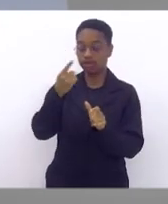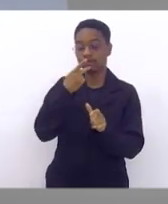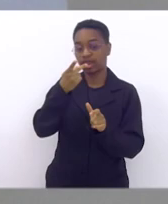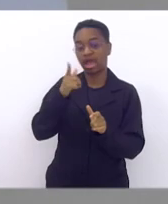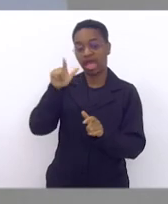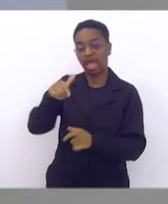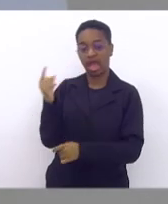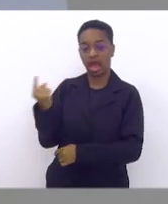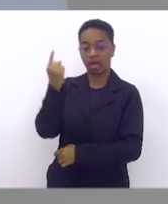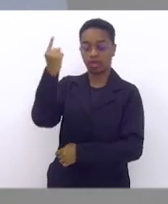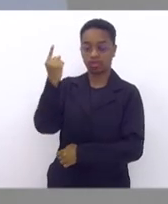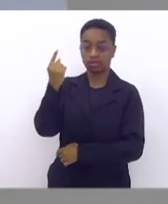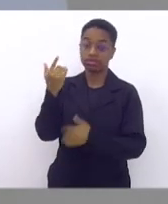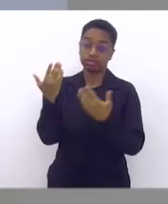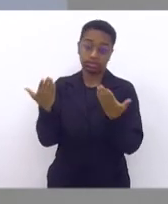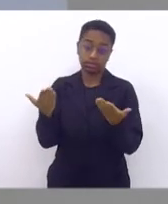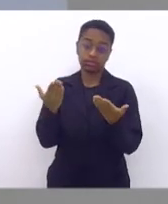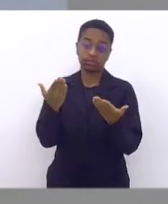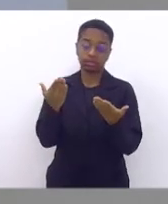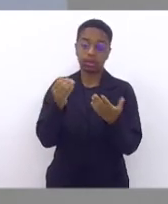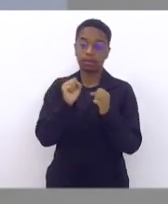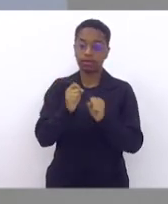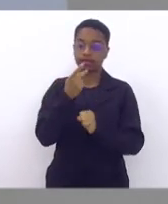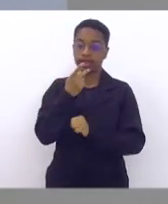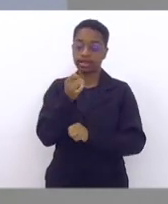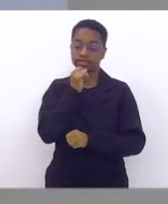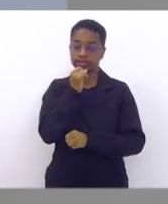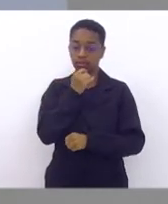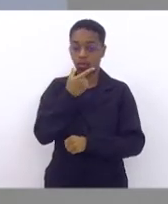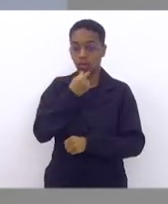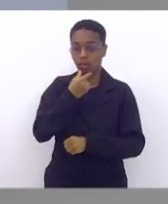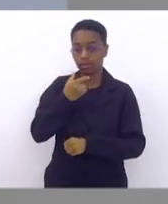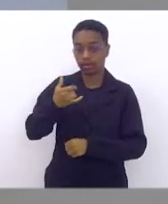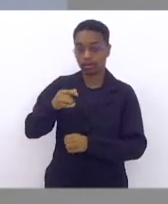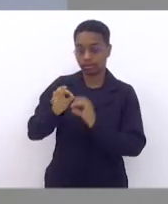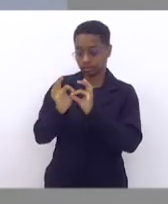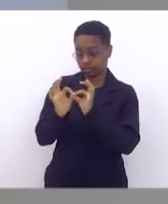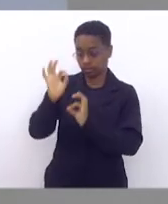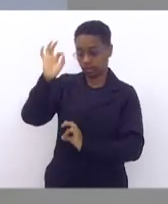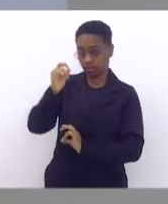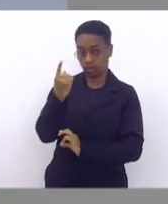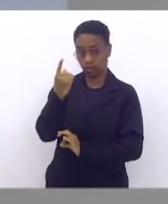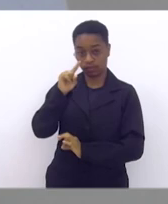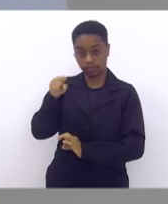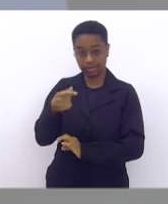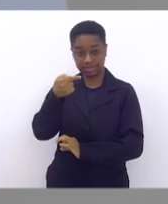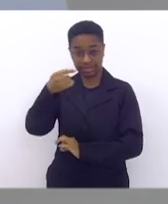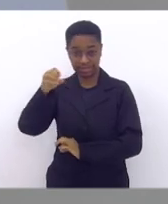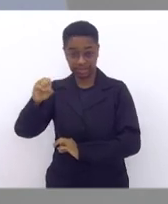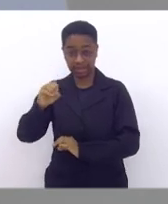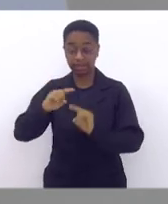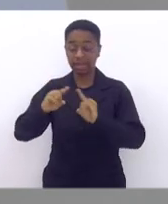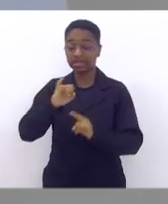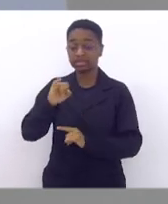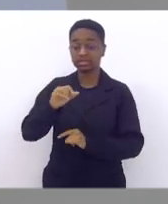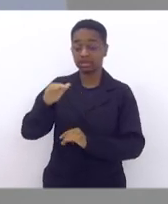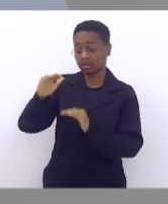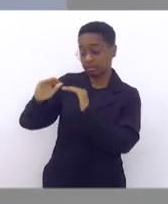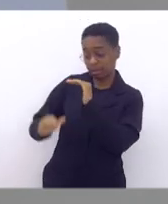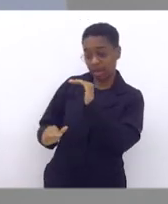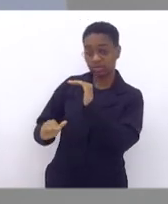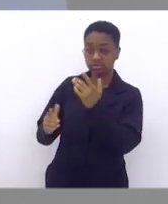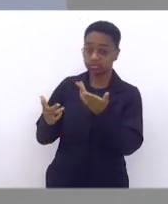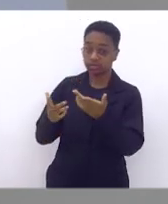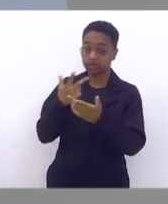alta. Então, ela pode dizer que um homem de 1,70 m é muito alto se ela tiver 1,50 m. Então,